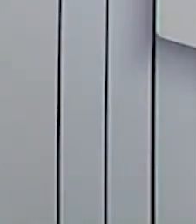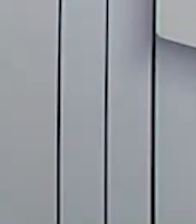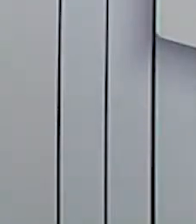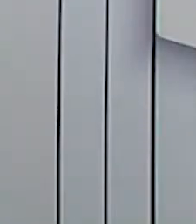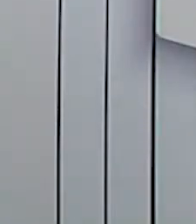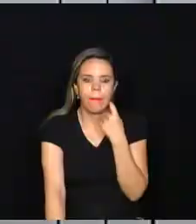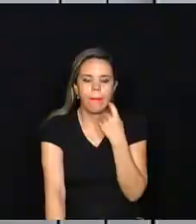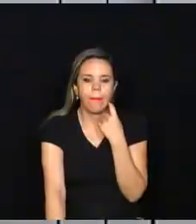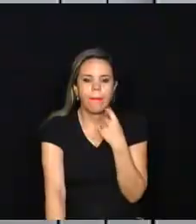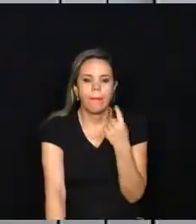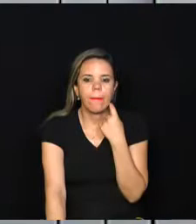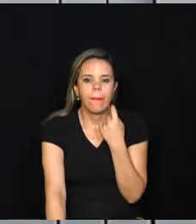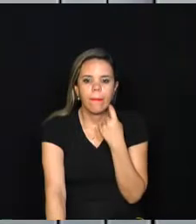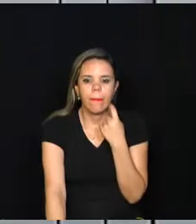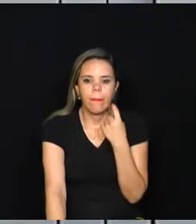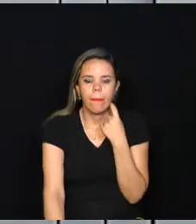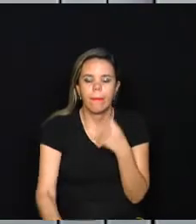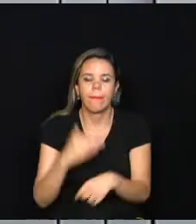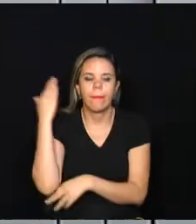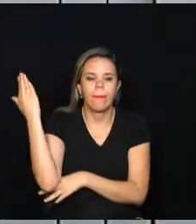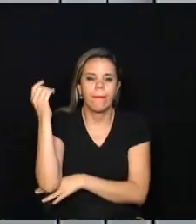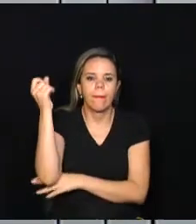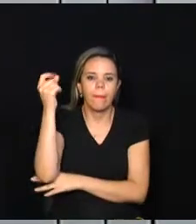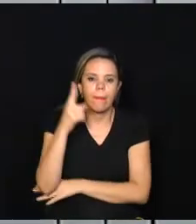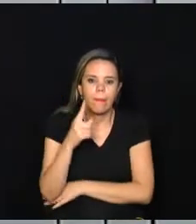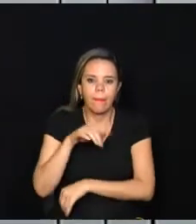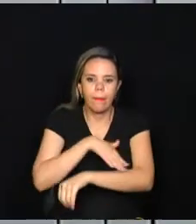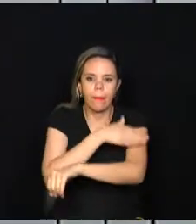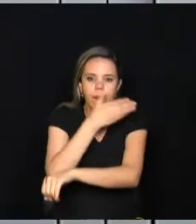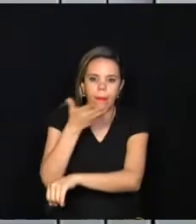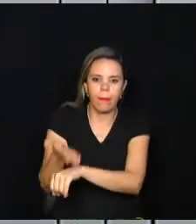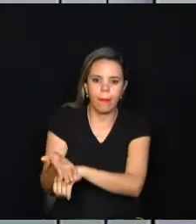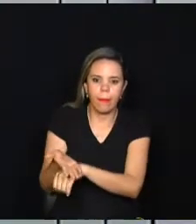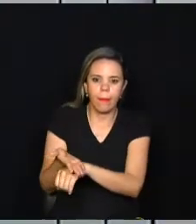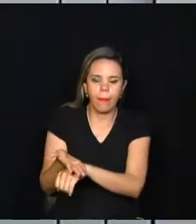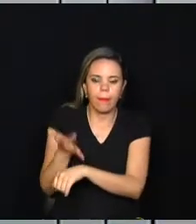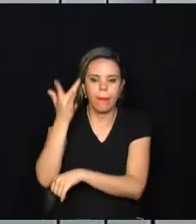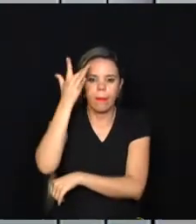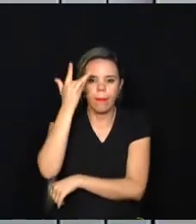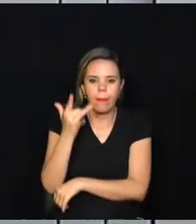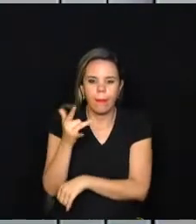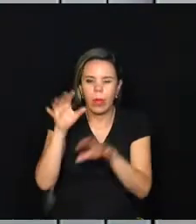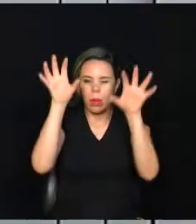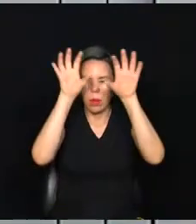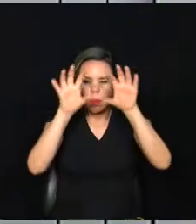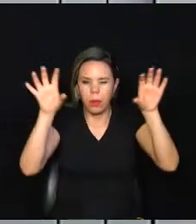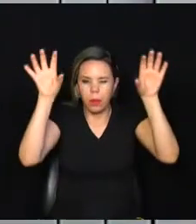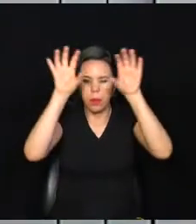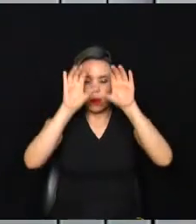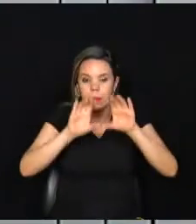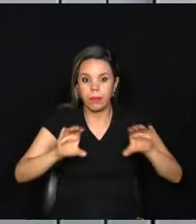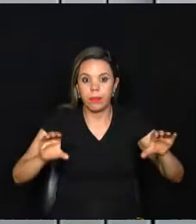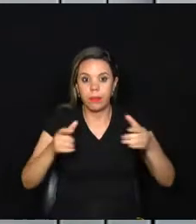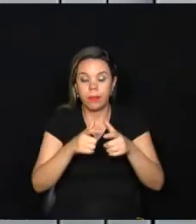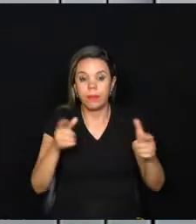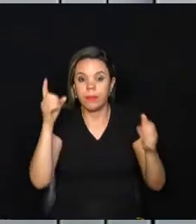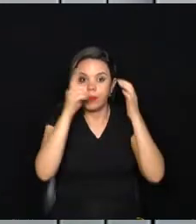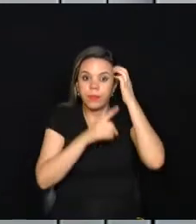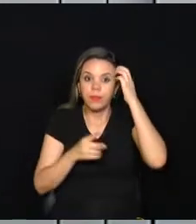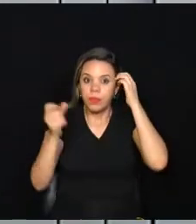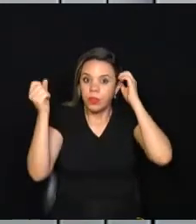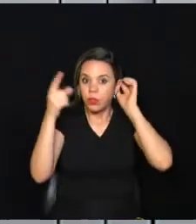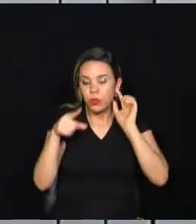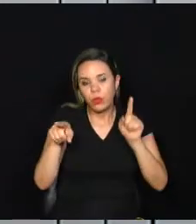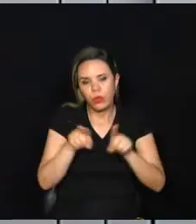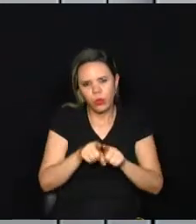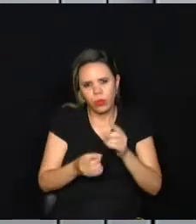Sexta-feira de tempo estável, com o sol aparecendo durante todo o dia. Amanhã a nebulosidade aumenta e no domingo o sol